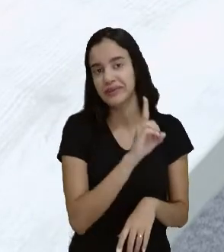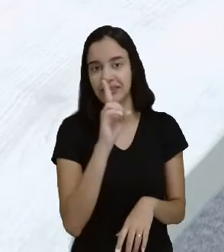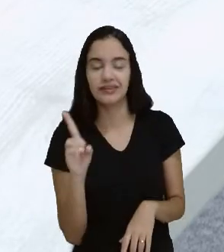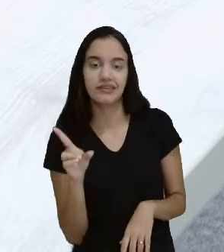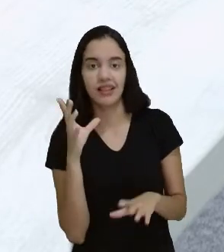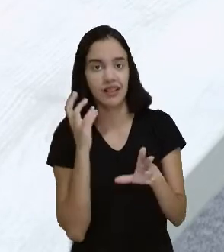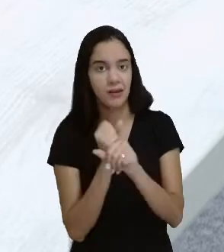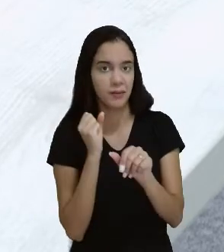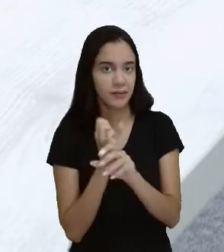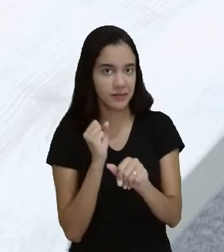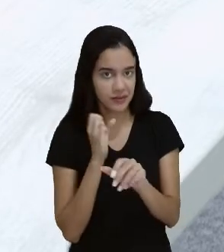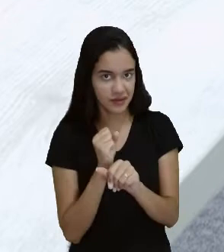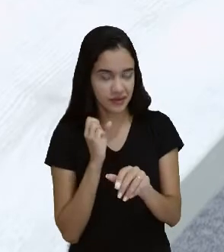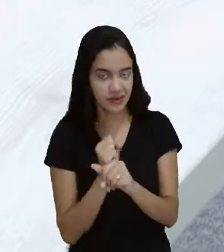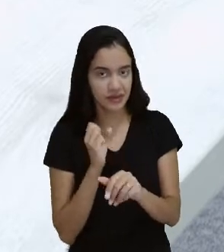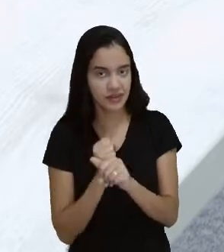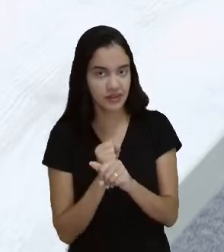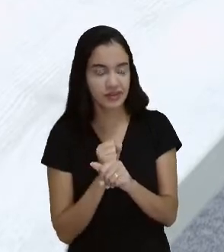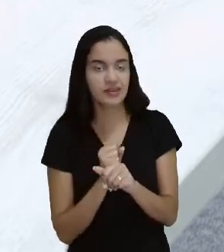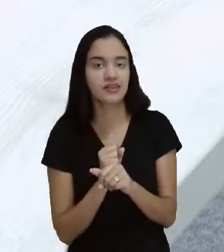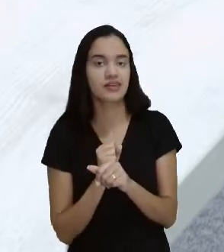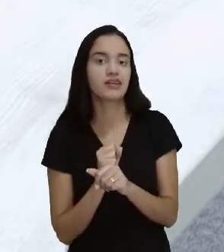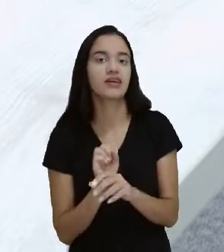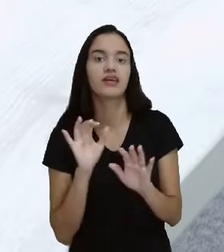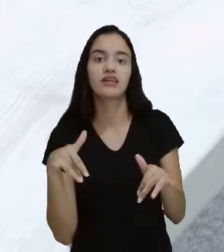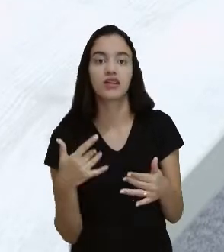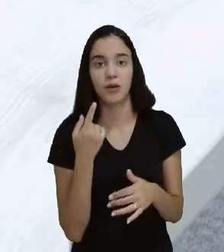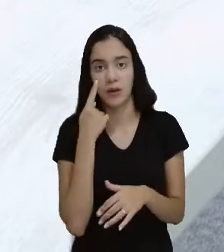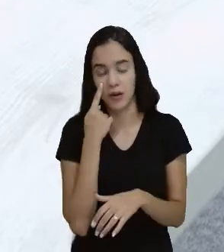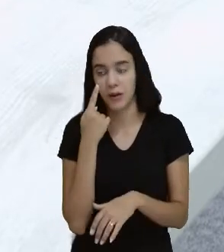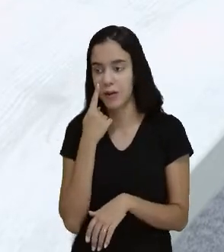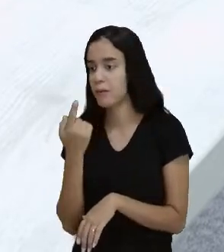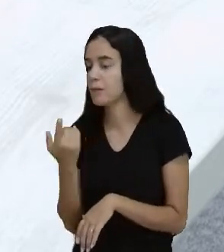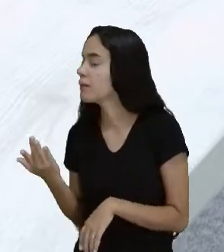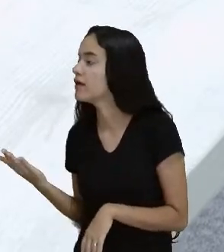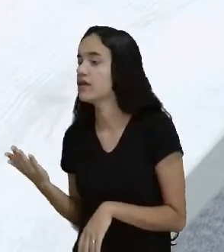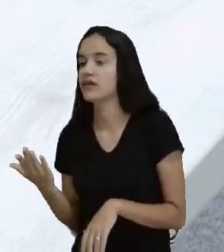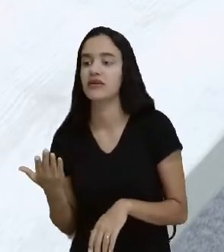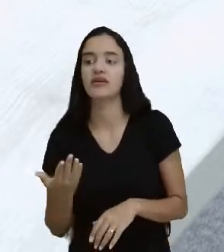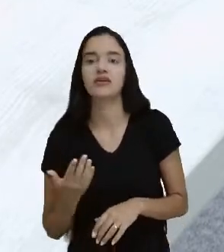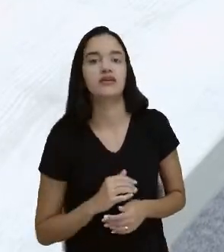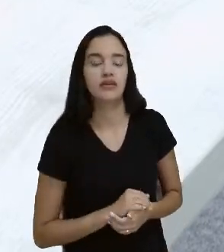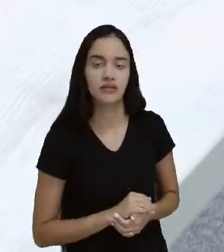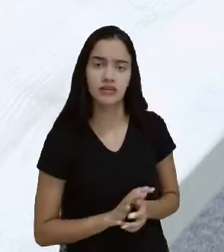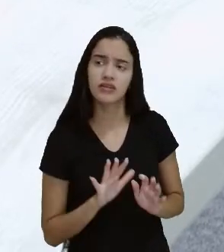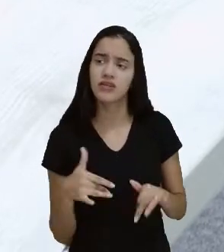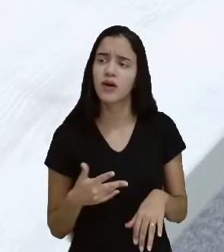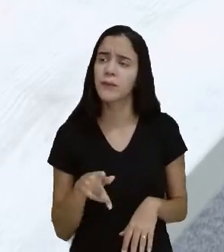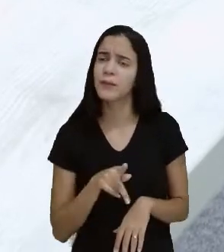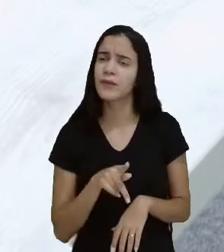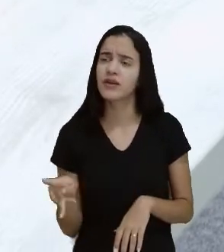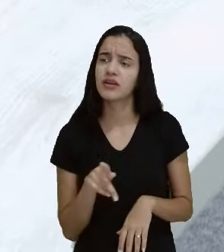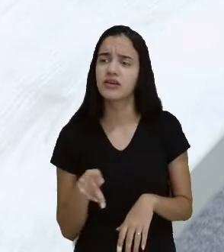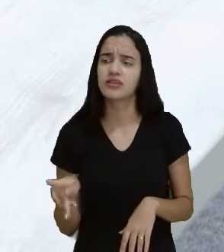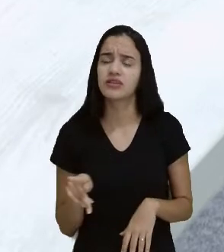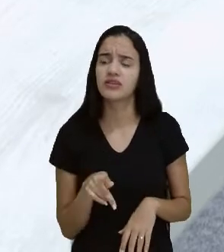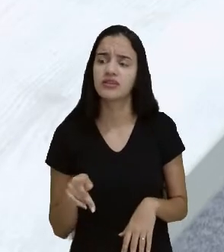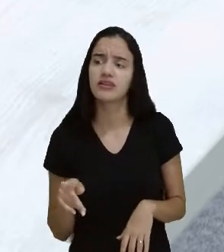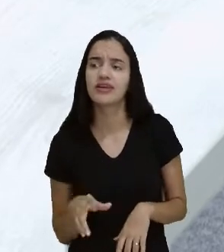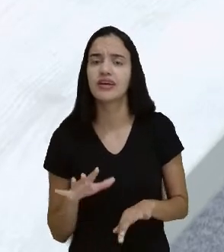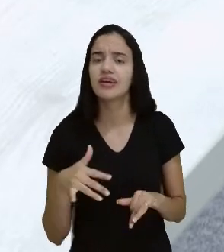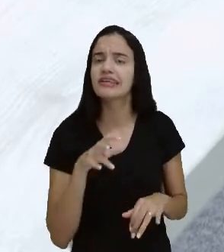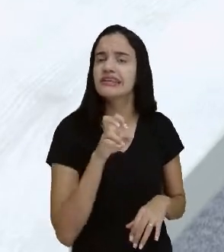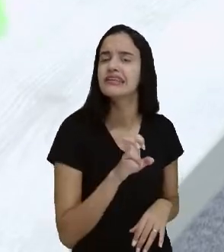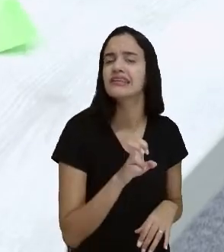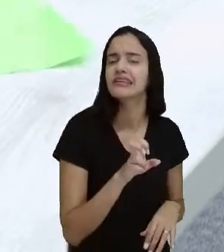na contagem. Ele foi um dos dias da contagem. Então, vou colocar aqui mais 4. Professora, lá estava 5, aqui é 4,